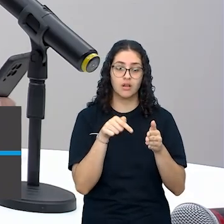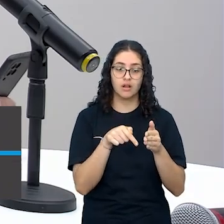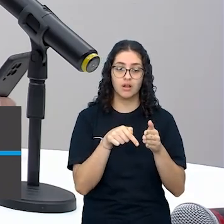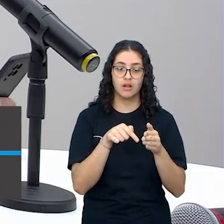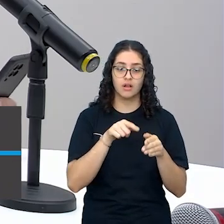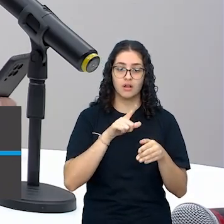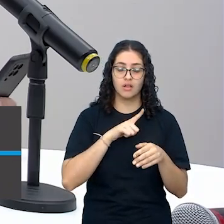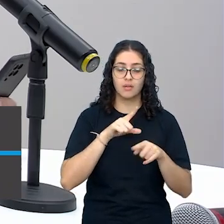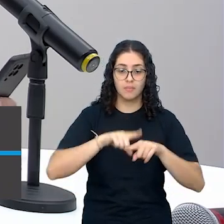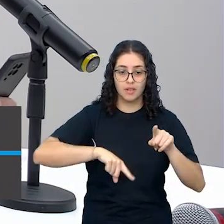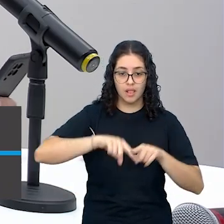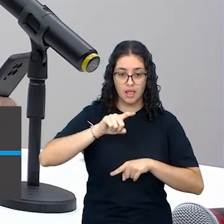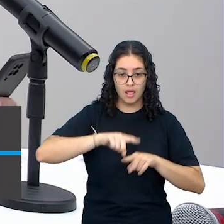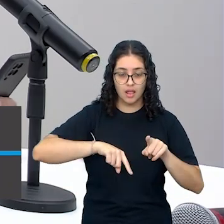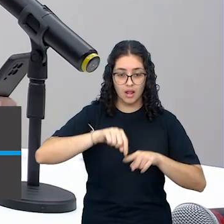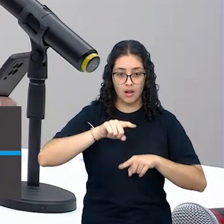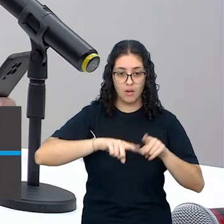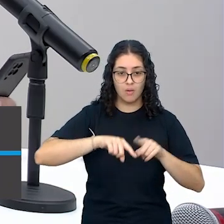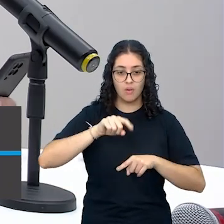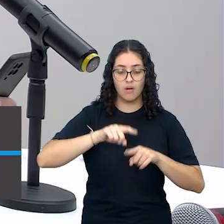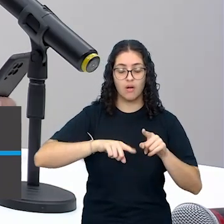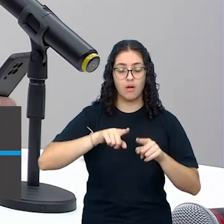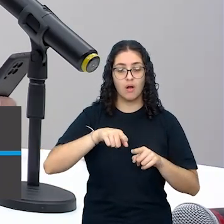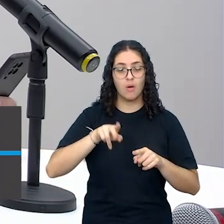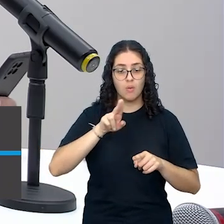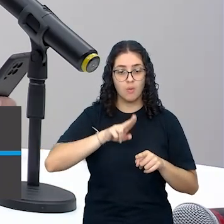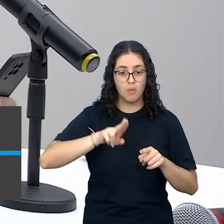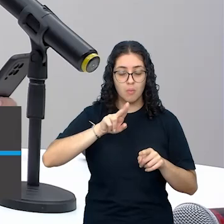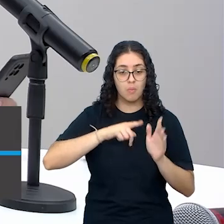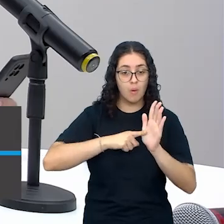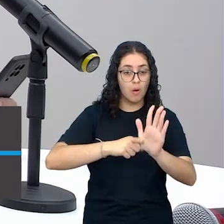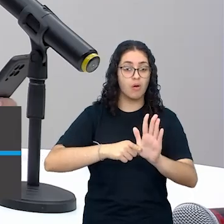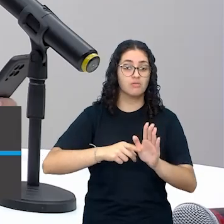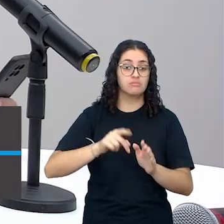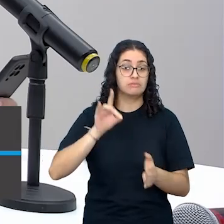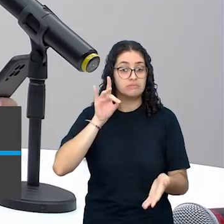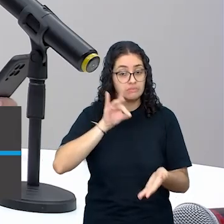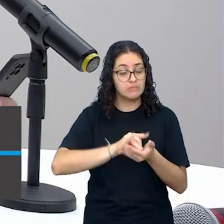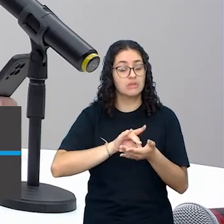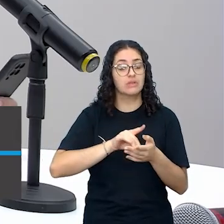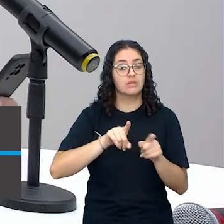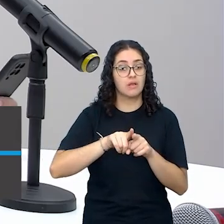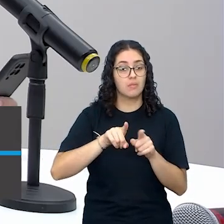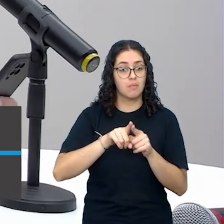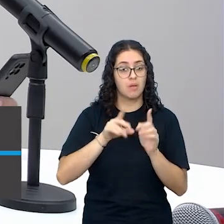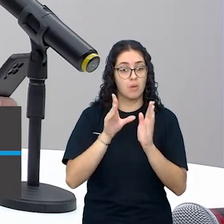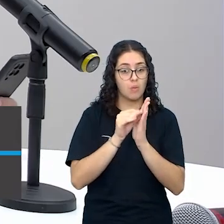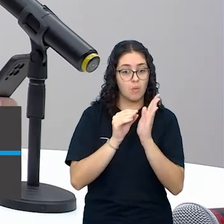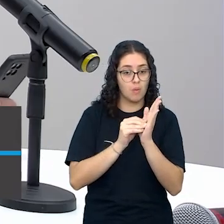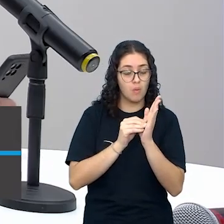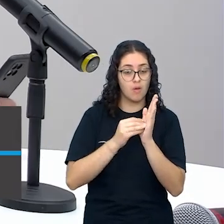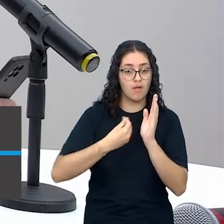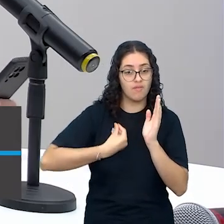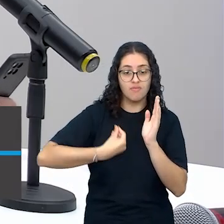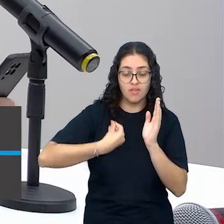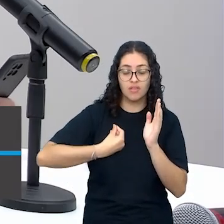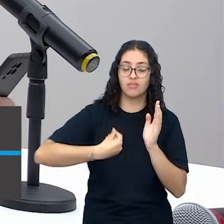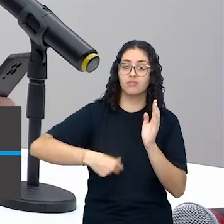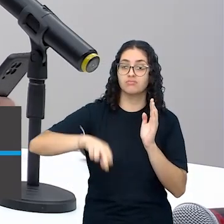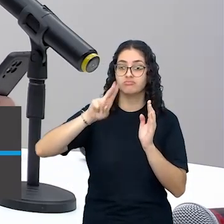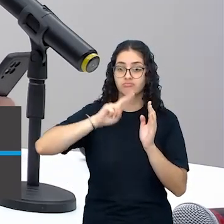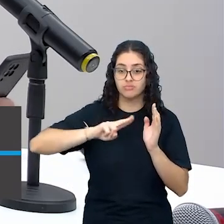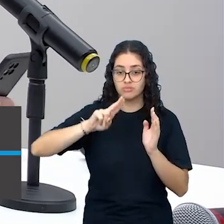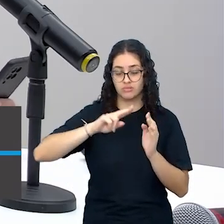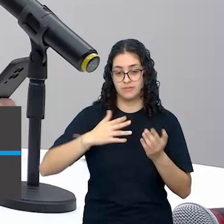Academy, né? O material lúdico, né? Mostrando aos alunos a realidade e o uso dos conteúdos no cotidiano da vida, né? O